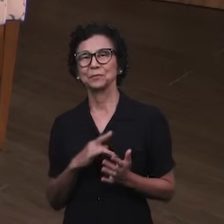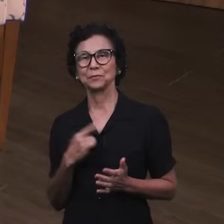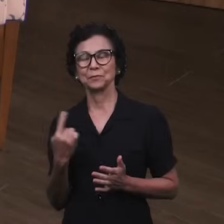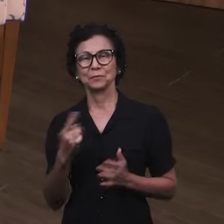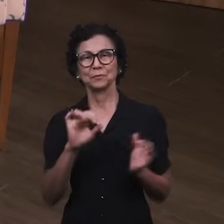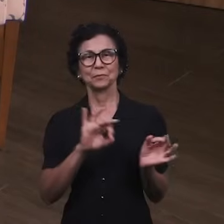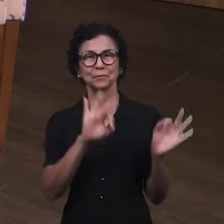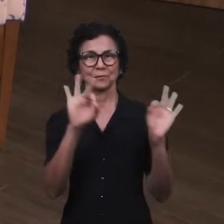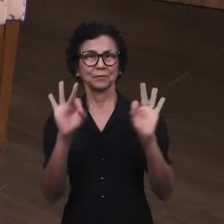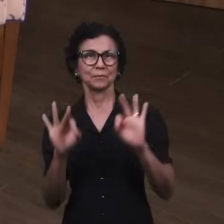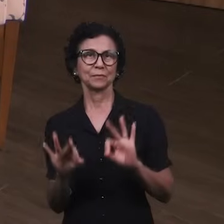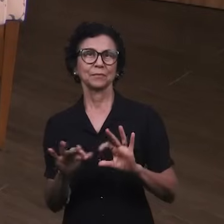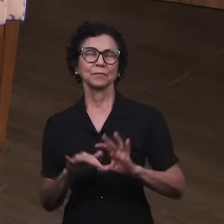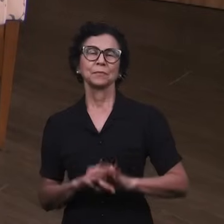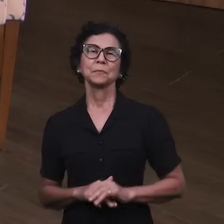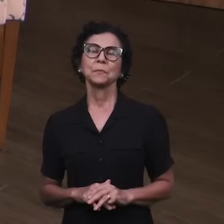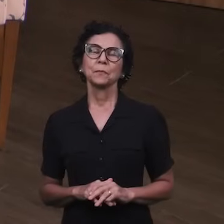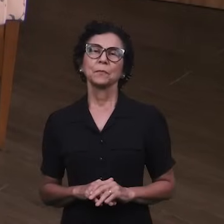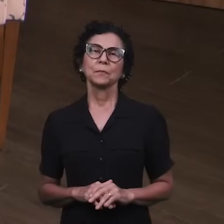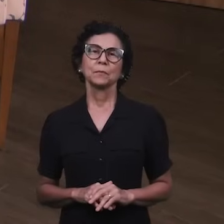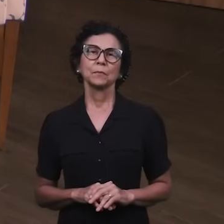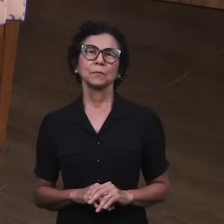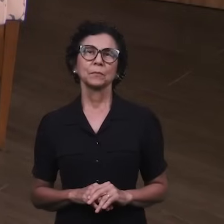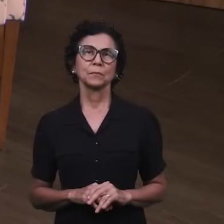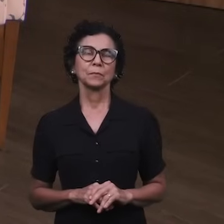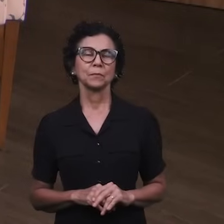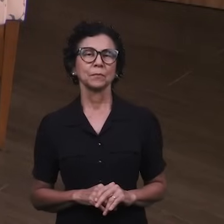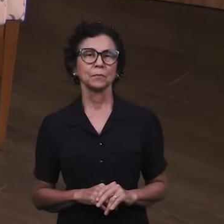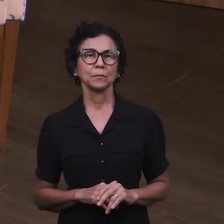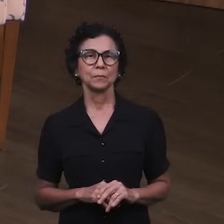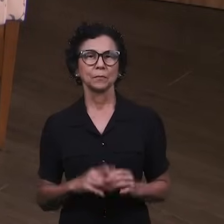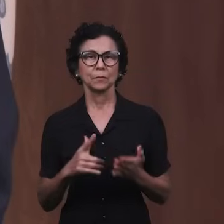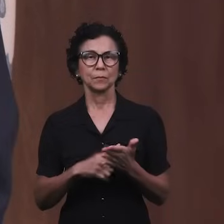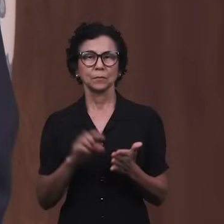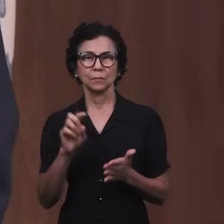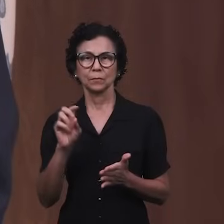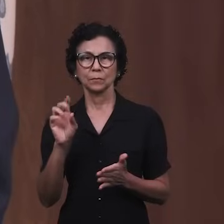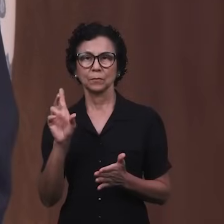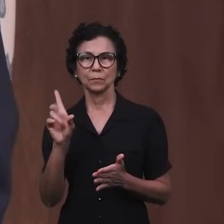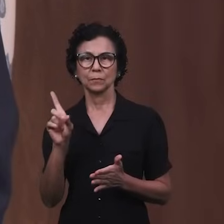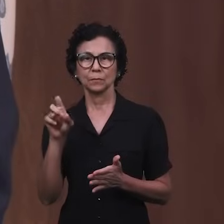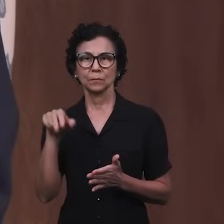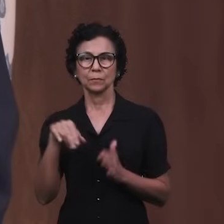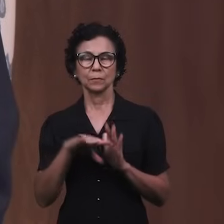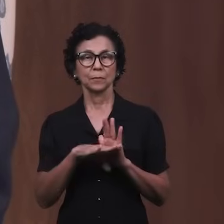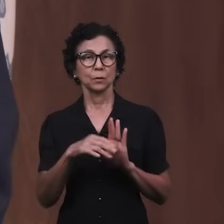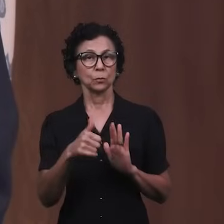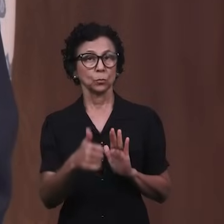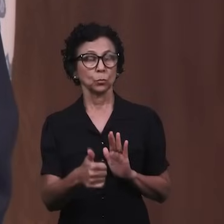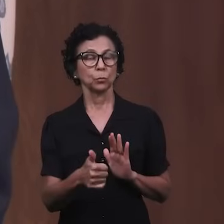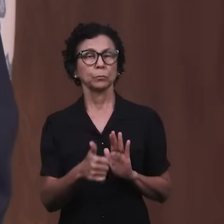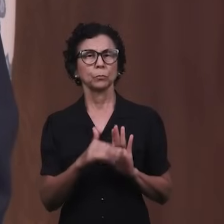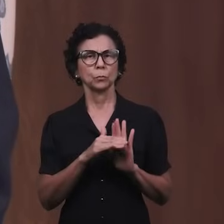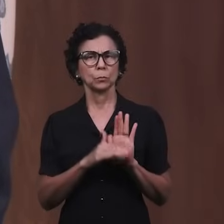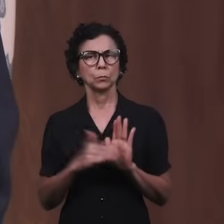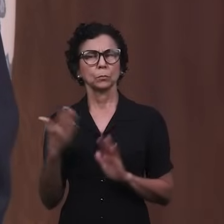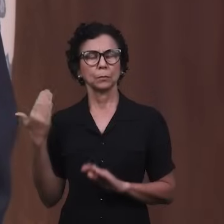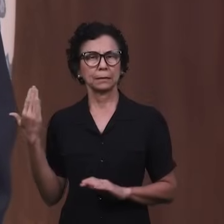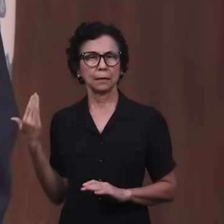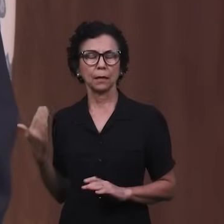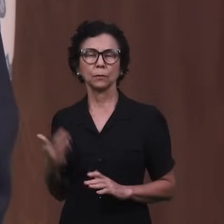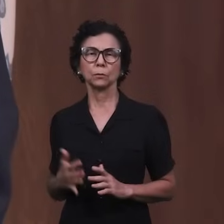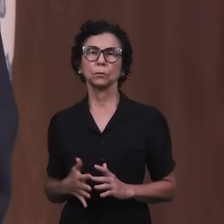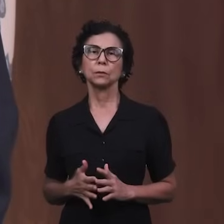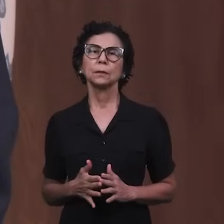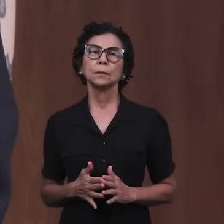Antônio Carlos, paz do Senhor aos nossos queridos que nos assistem. Nós estamos no capítulo 1 de Daniel. No episódio